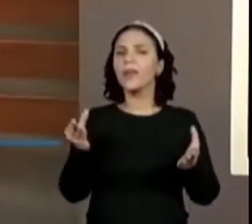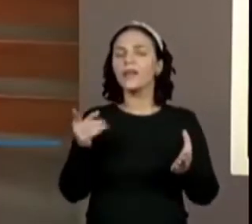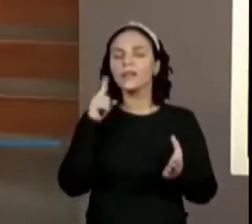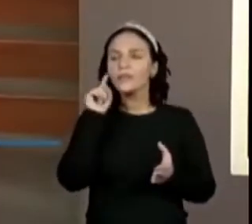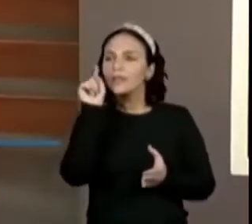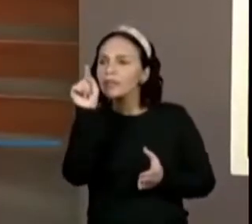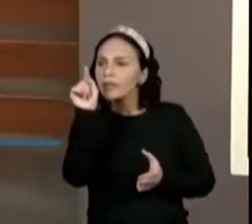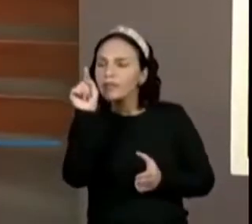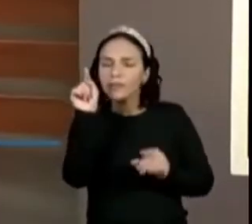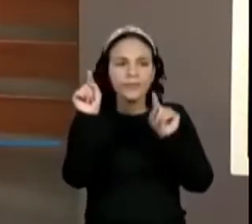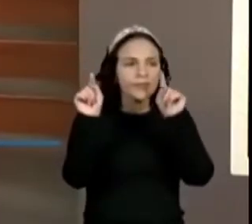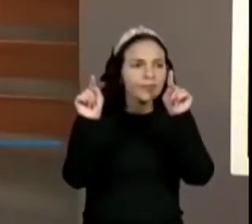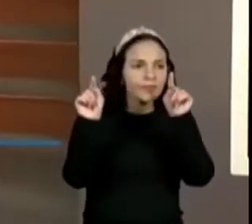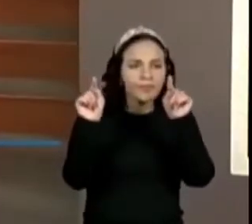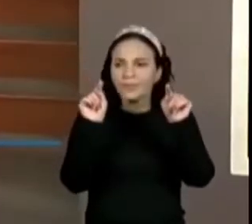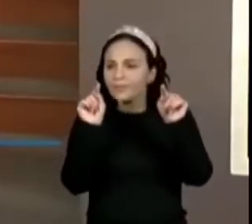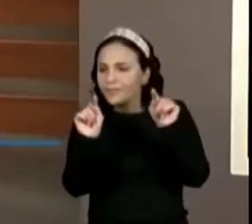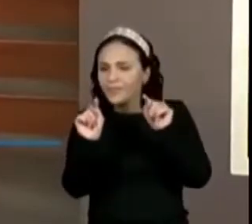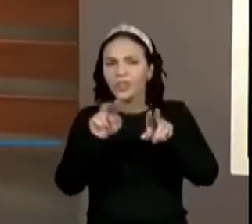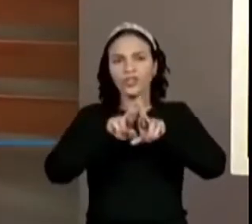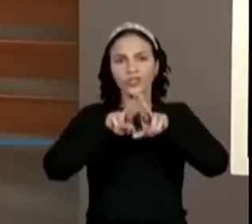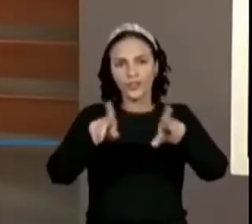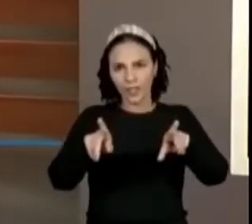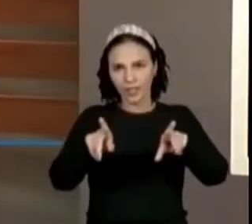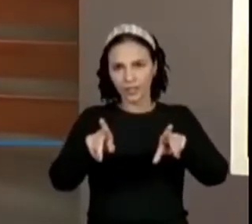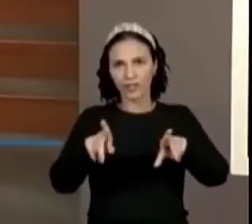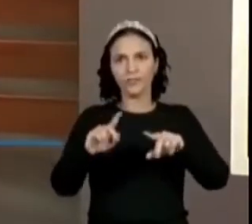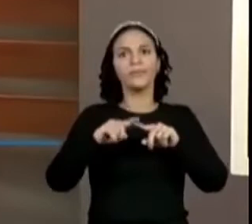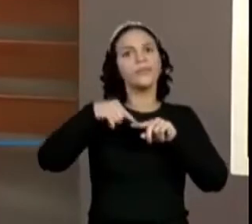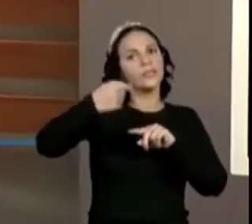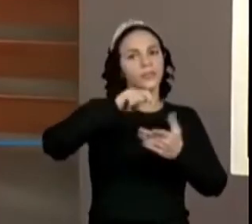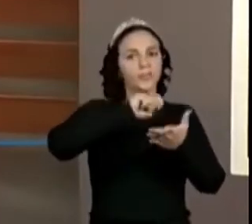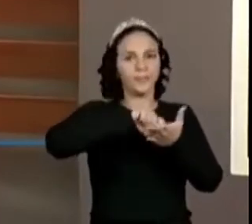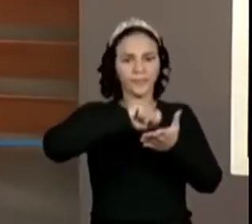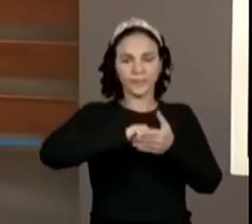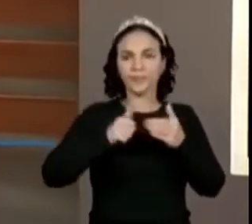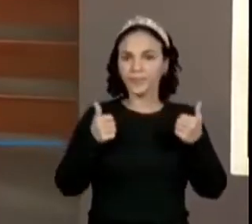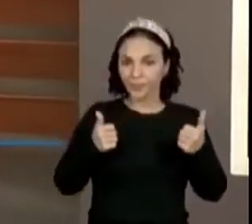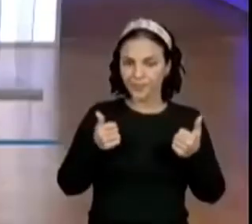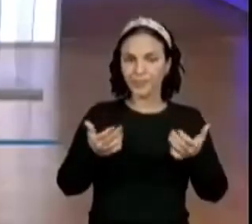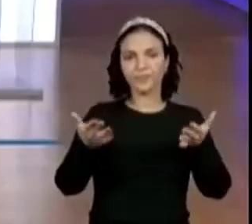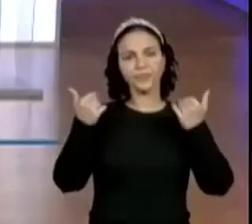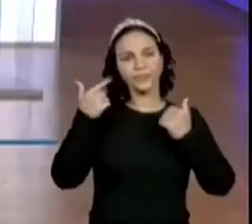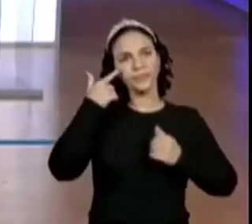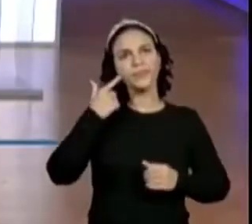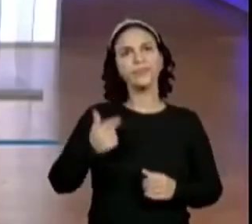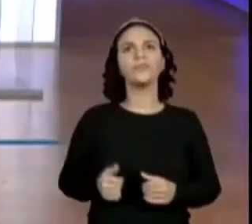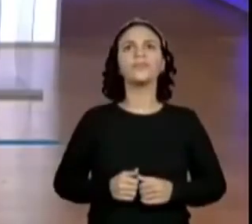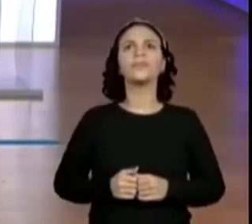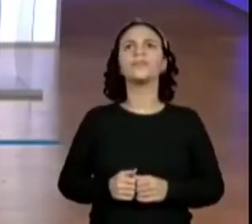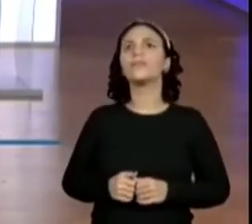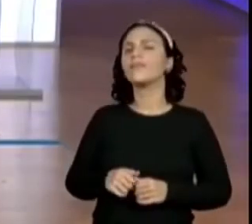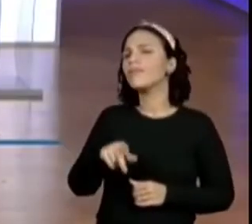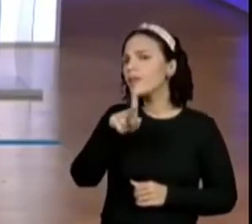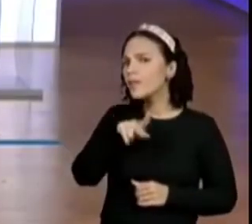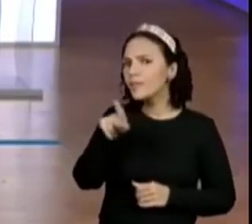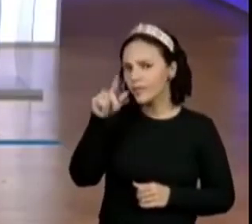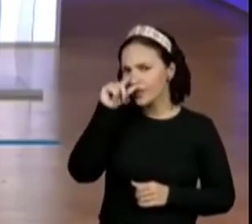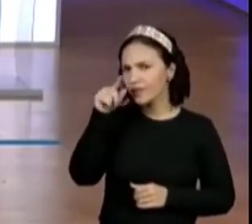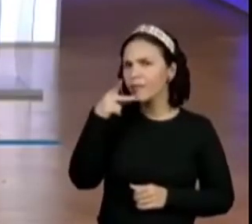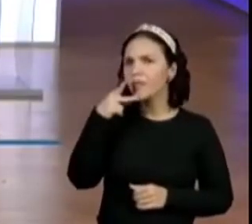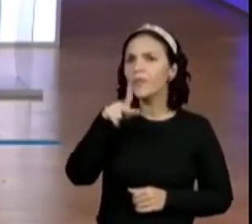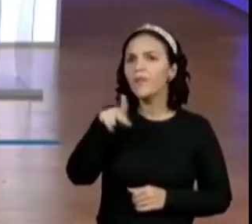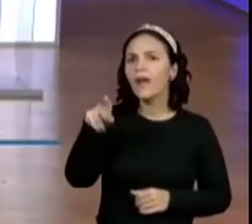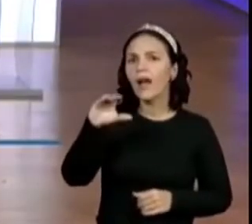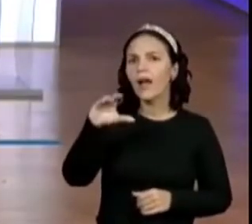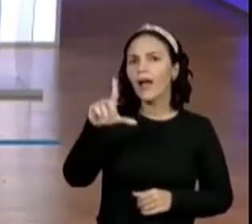as mudanças que teve na nossa versão, depois de escrever, tá bom? Então, vamos lá. Professora Ana, a professora Cláudia